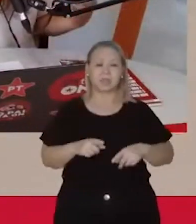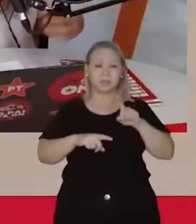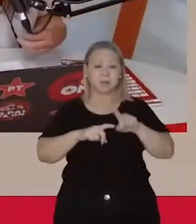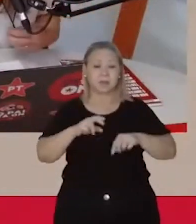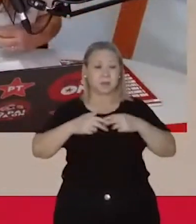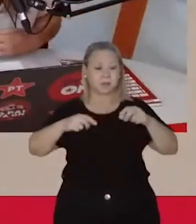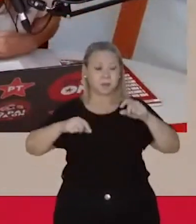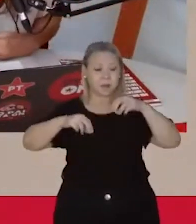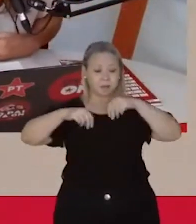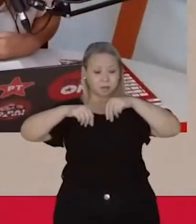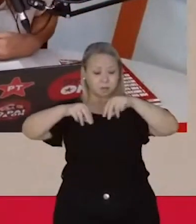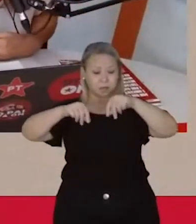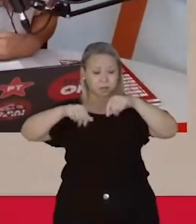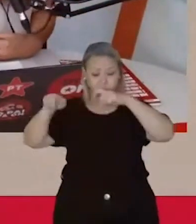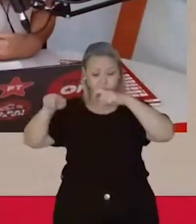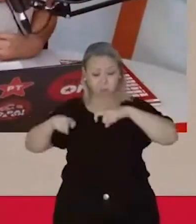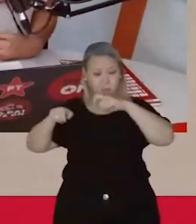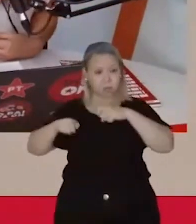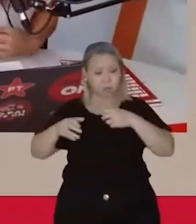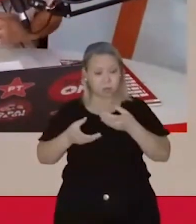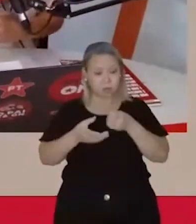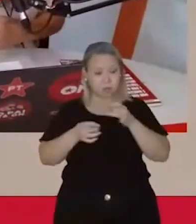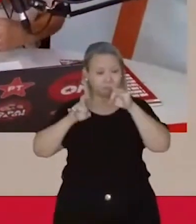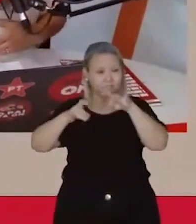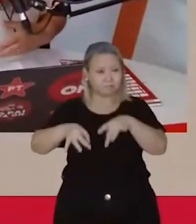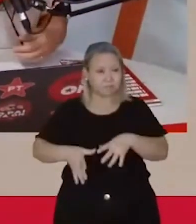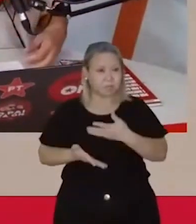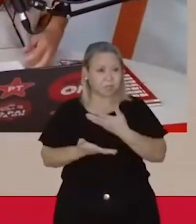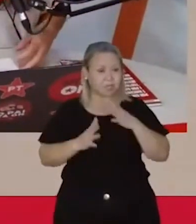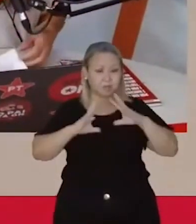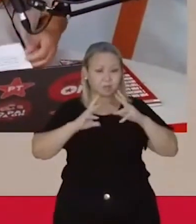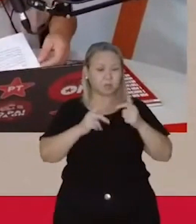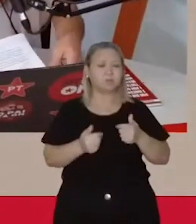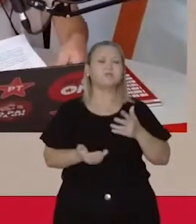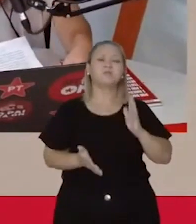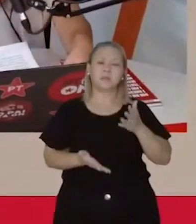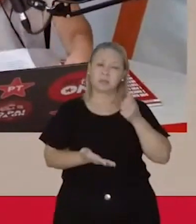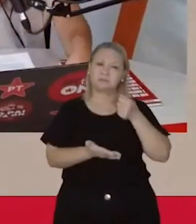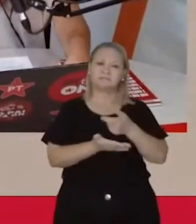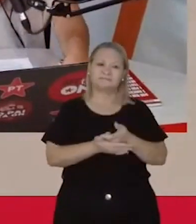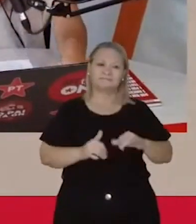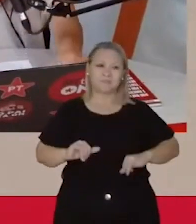perdendo tudo, se isso já é efeito do desmatamento, a gente já paga esse preço?